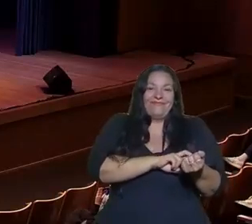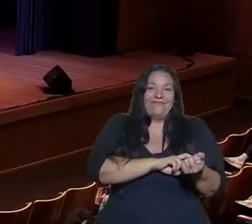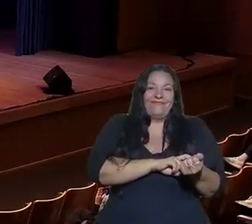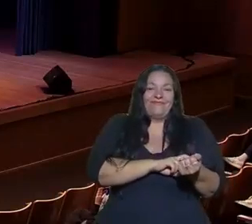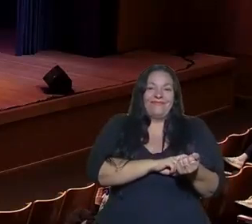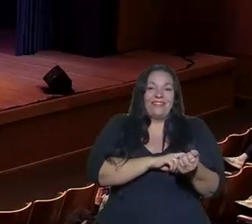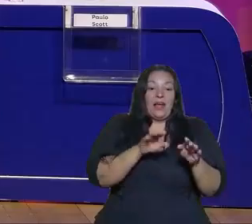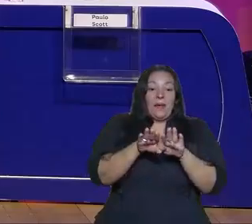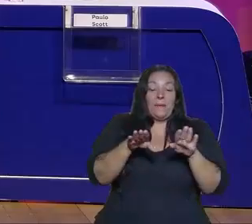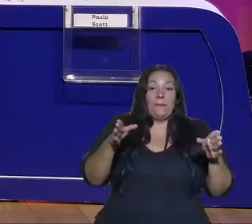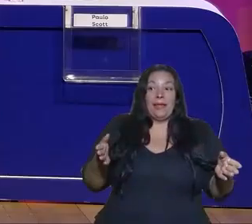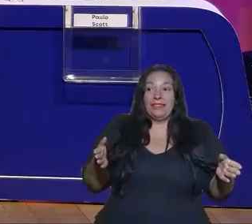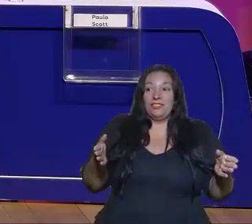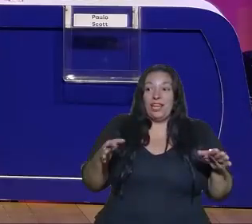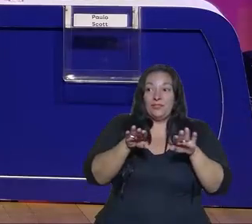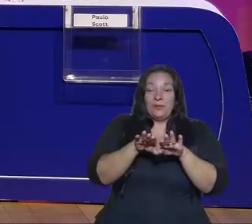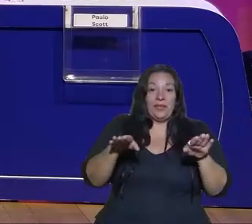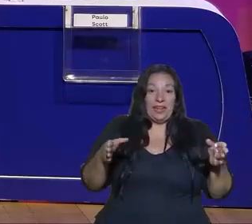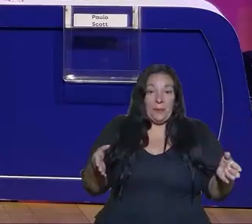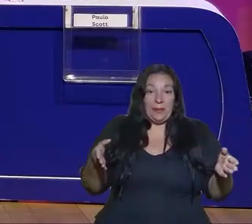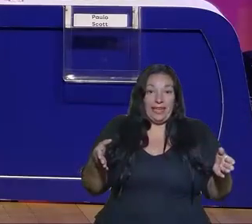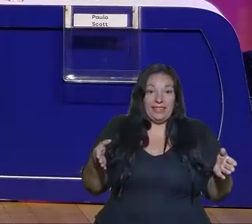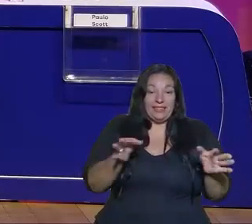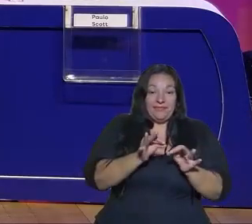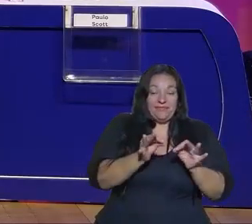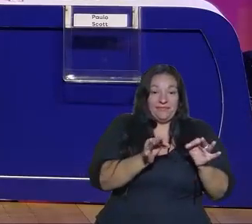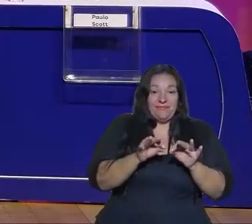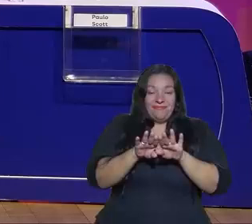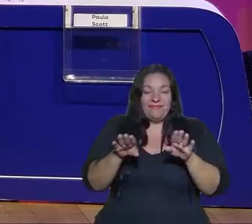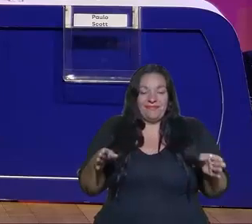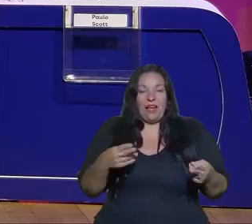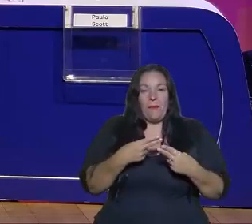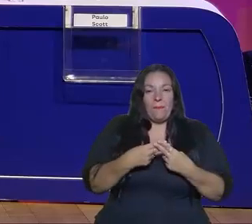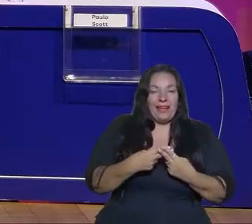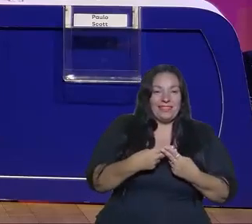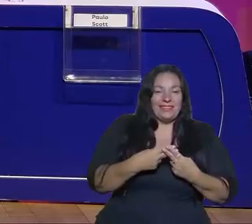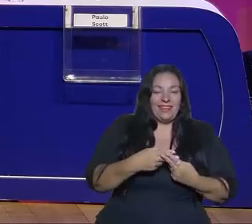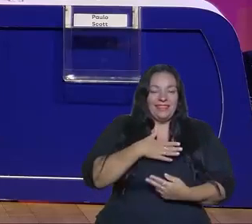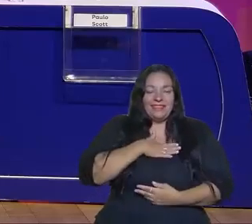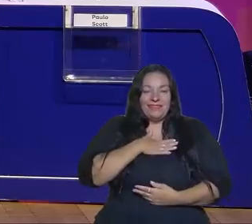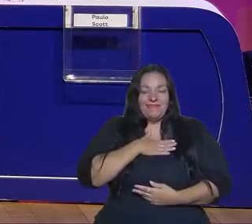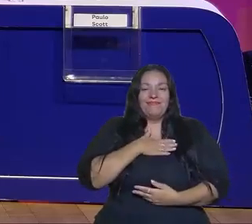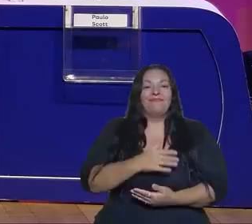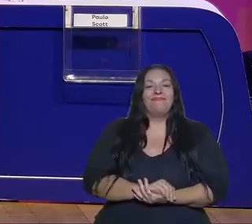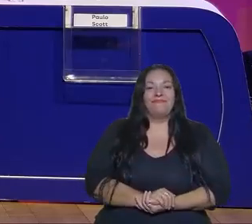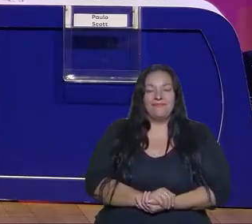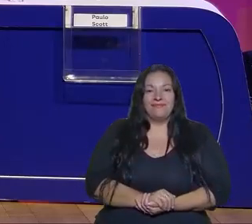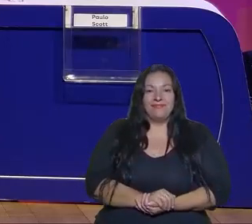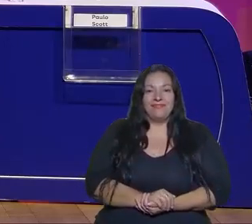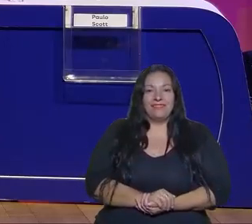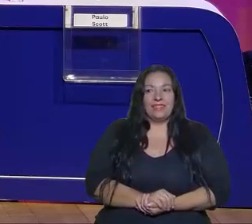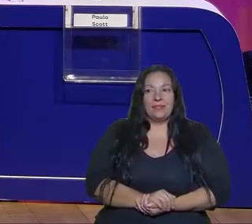palco. Ao fundo do palco, o cenário é composto por grandes banners em 3D, em tons de azul, amarelo, vermelho e rosa.